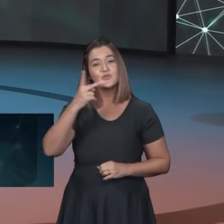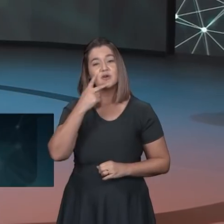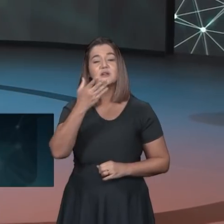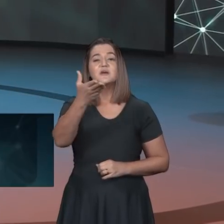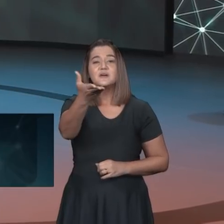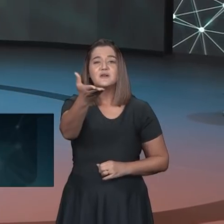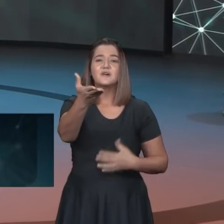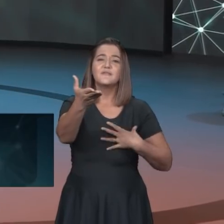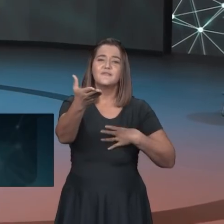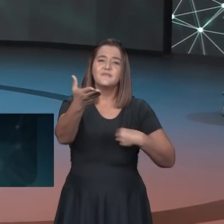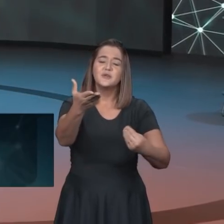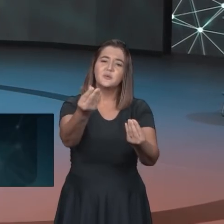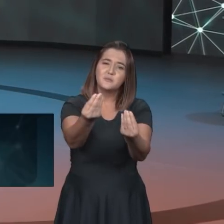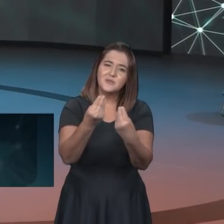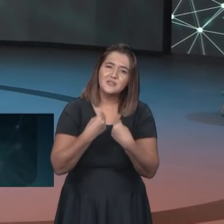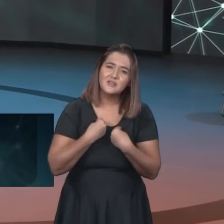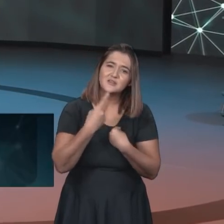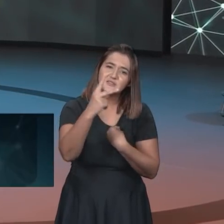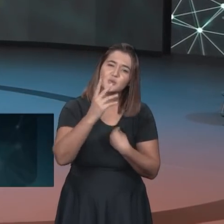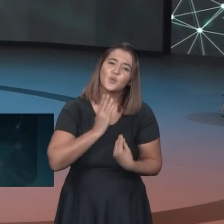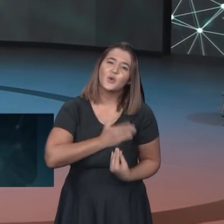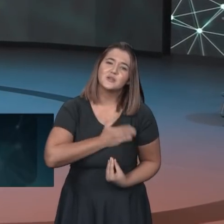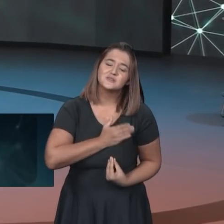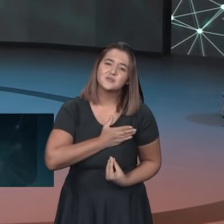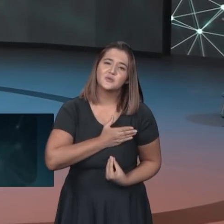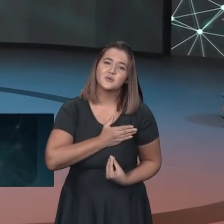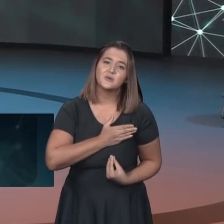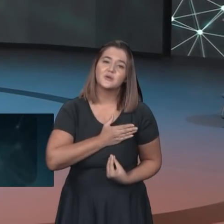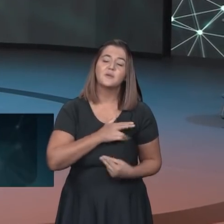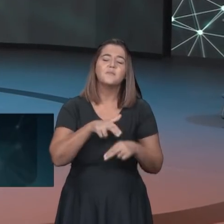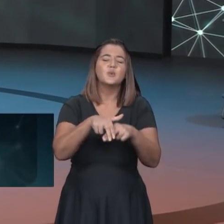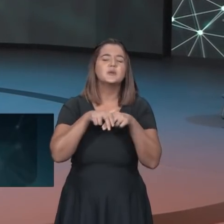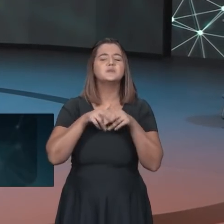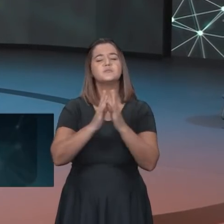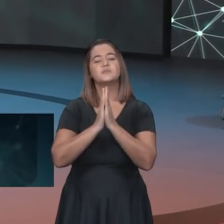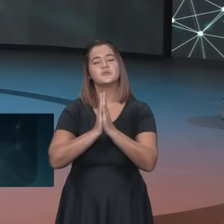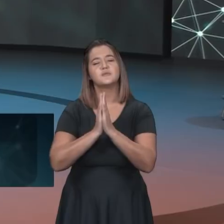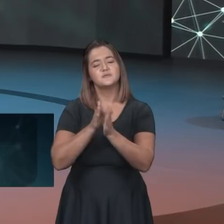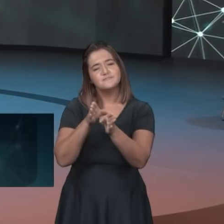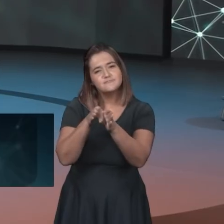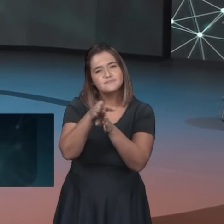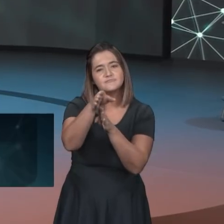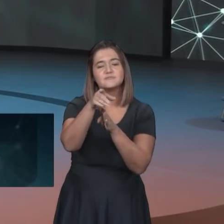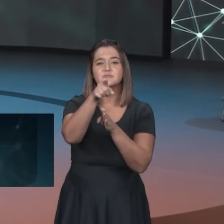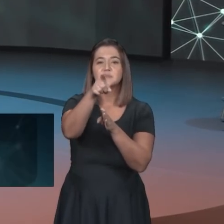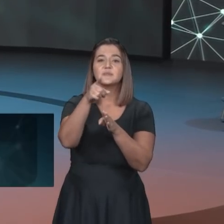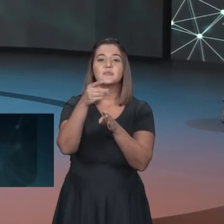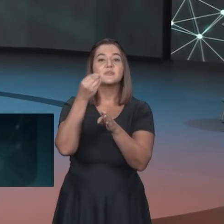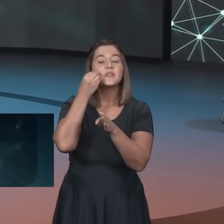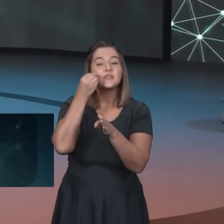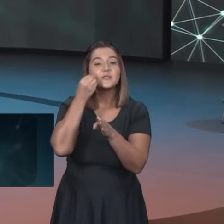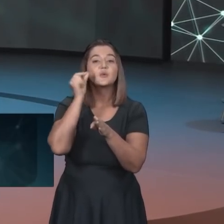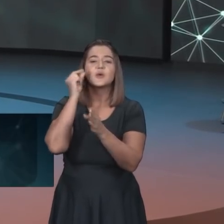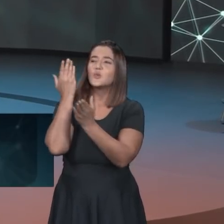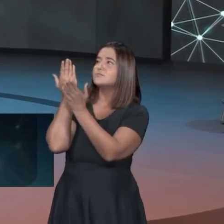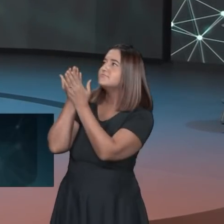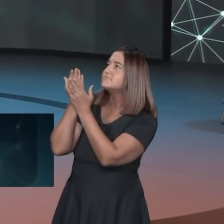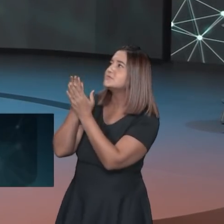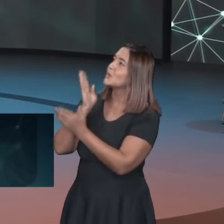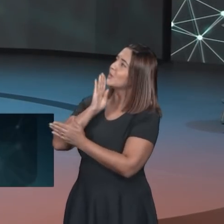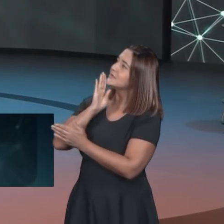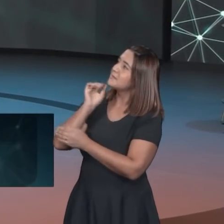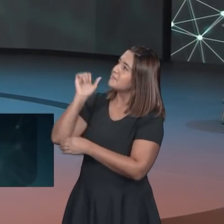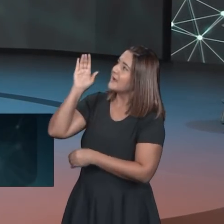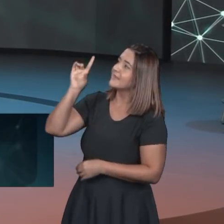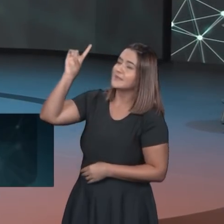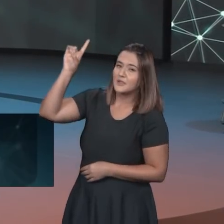coração. Então, procure conhecer mais a Deus. Dê uma chance para Deus se revelar a você.